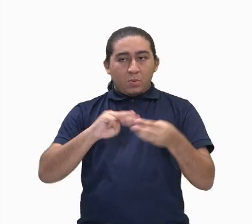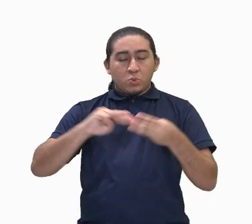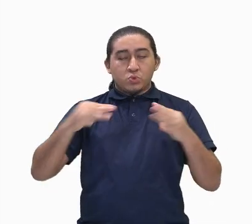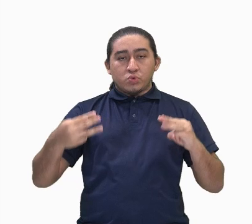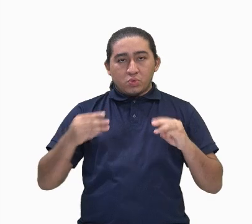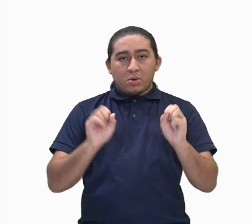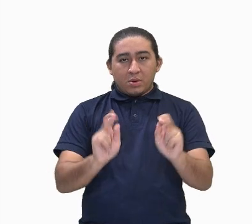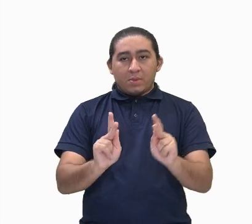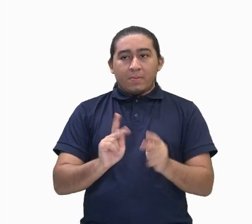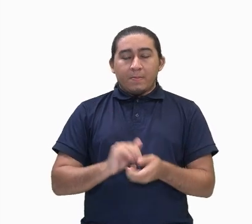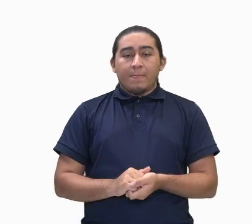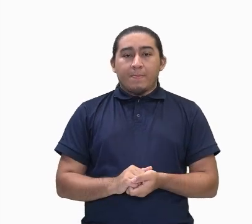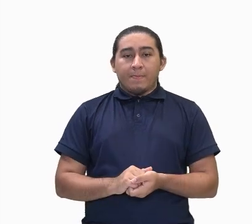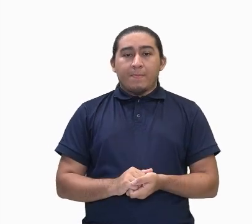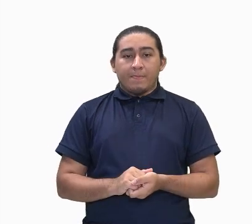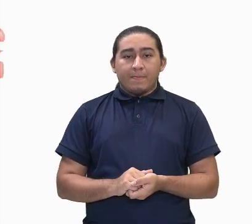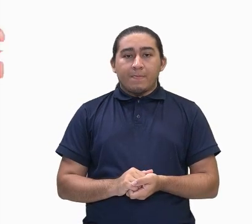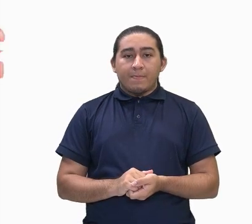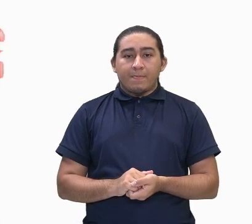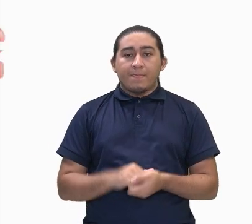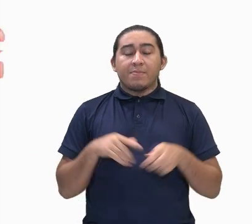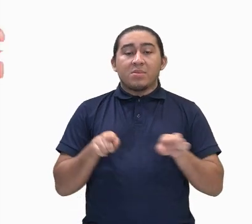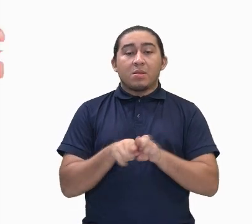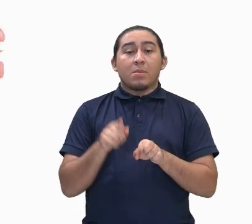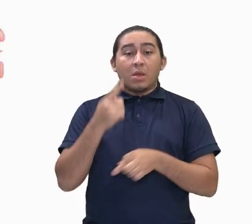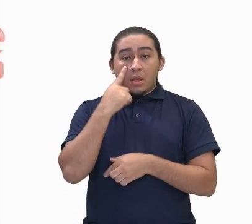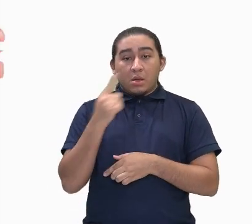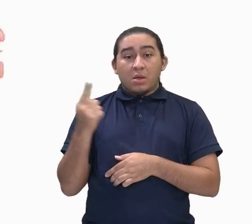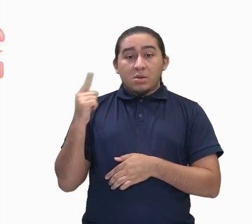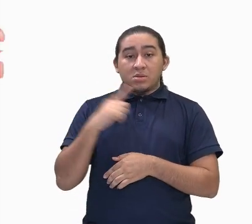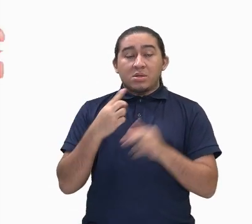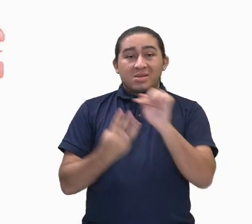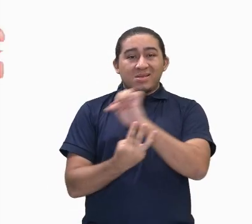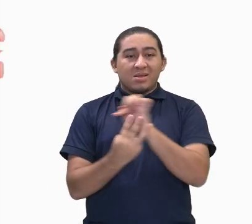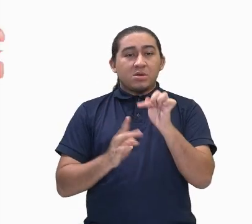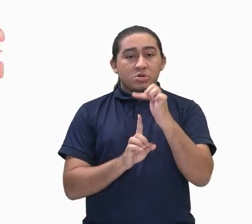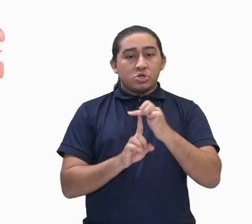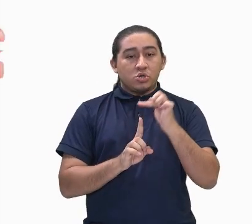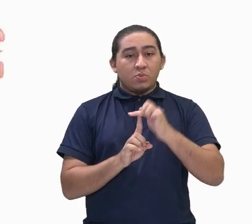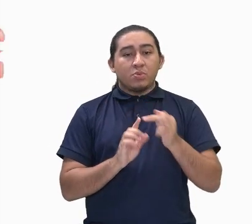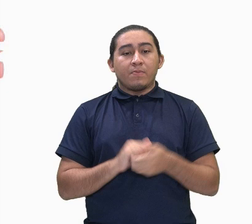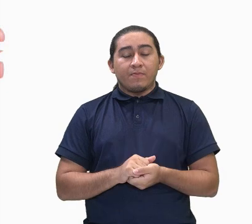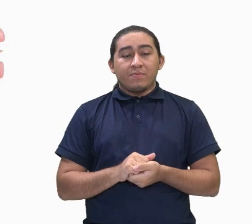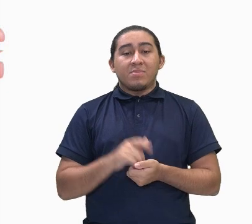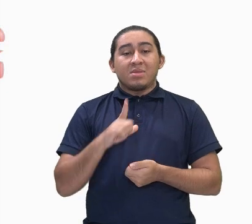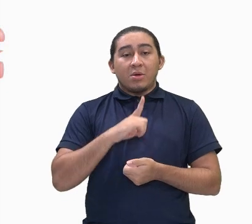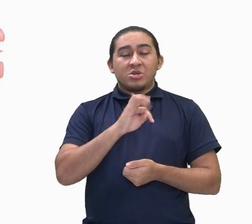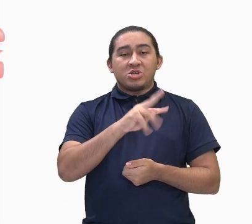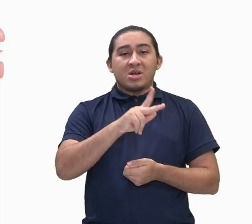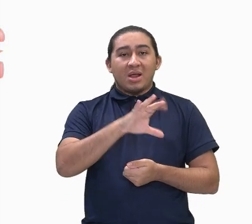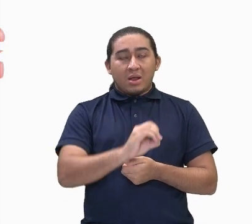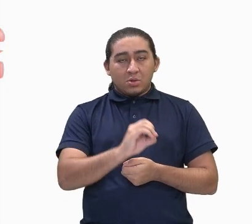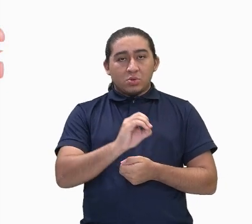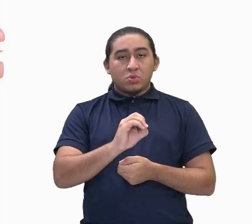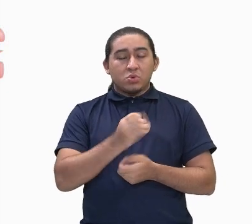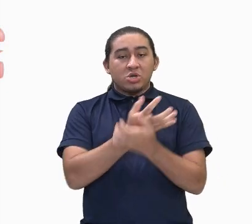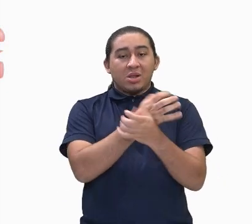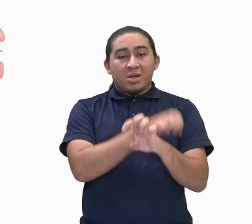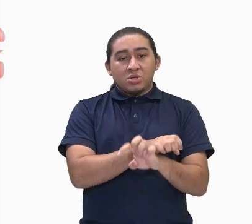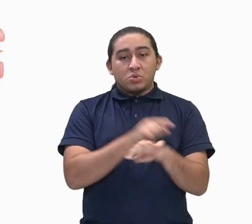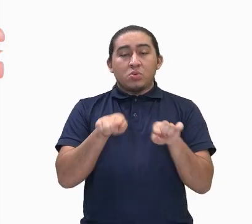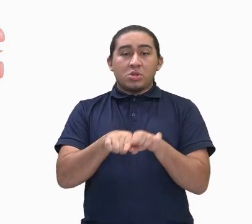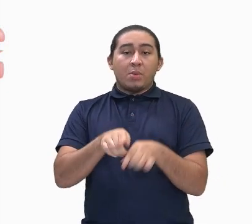tá bom? E o tecido muscular, ele vai ser classificado em 3 tipos: estriado esquelético, estriado